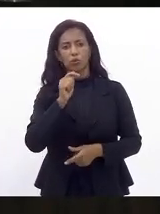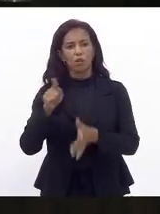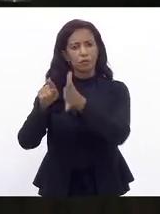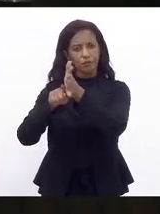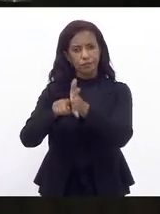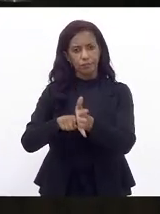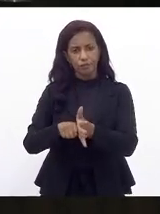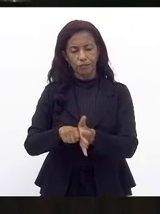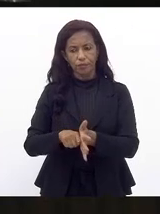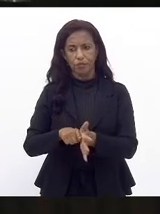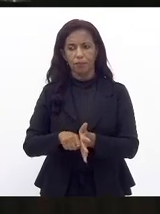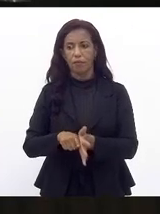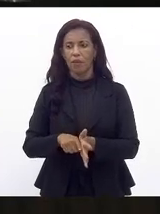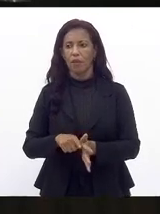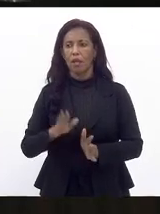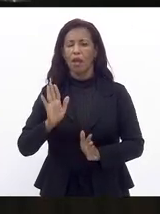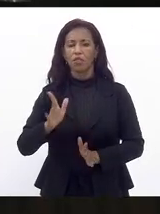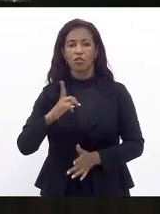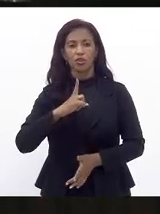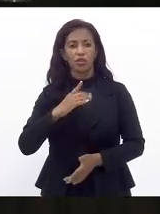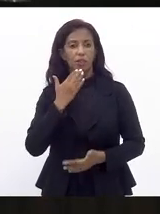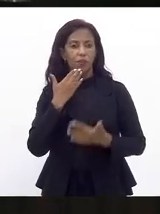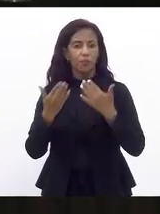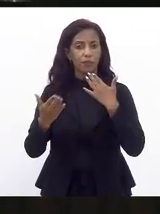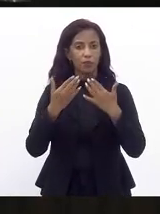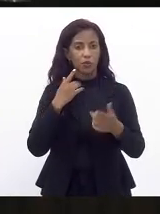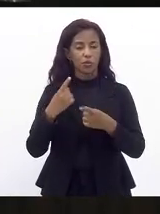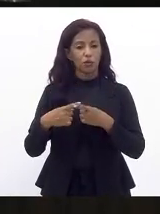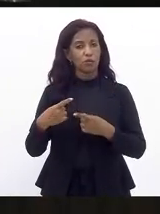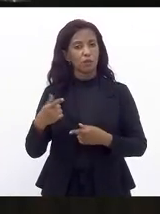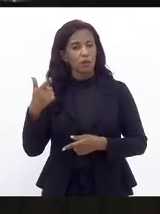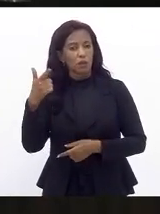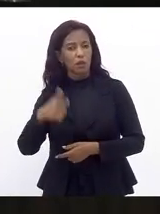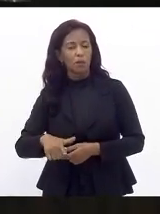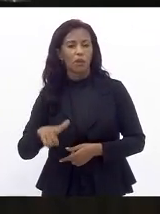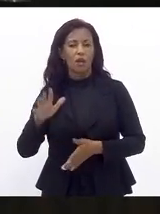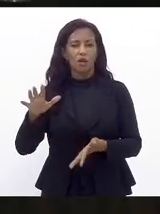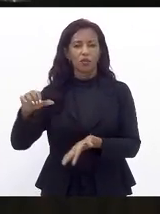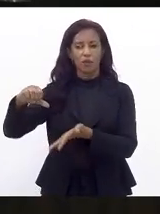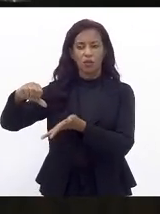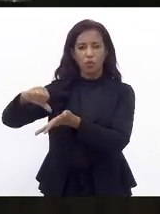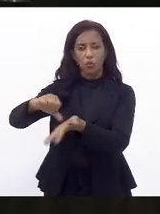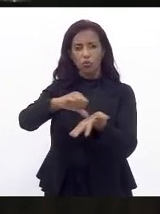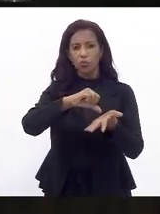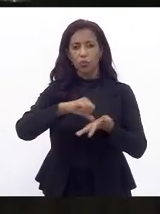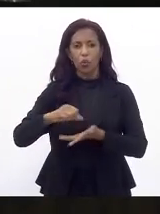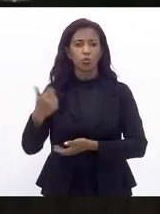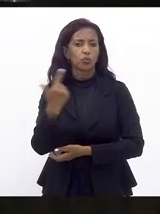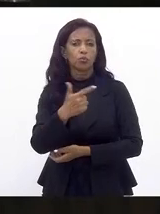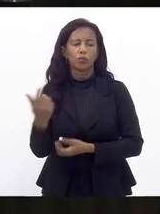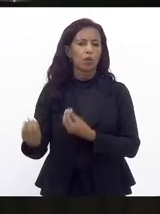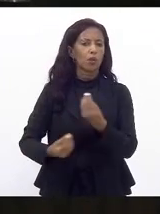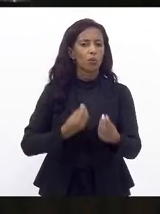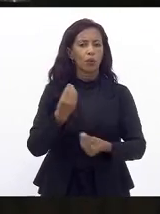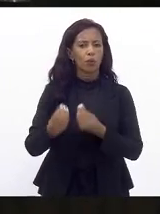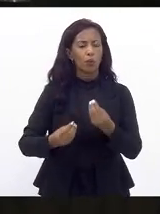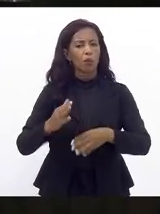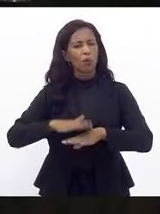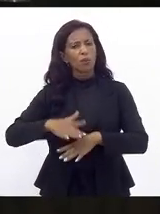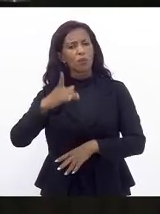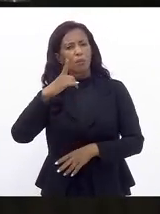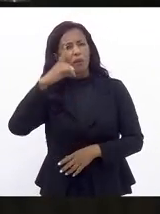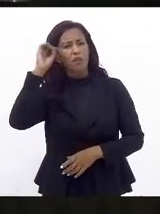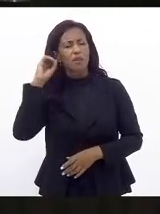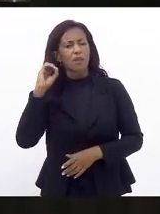seus exames, né? Aquelas que já têm os seus pedidos, porque muitas das vezes as unidades de saúde não dão conta. E quanto mais cedo